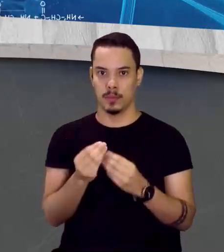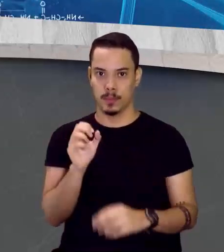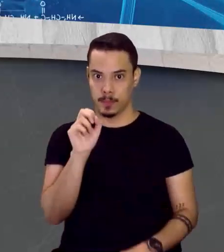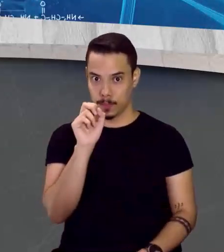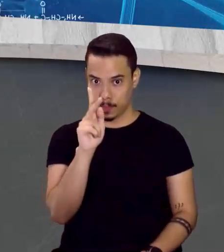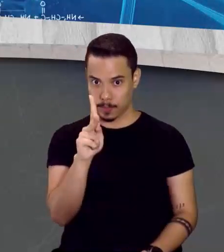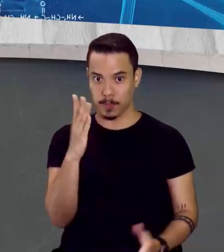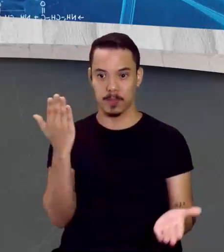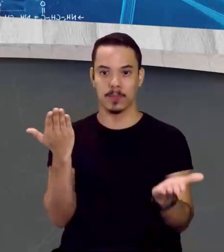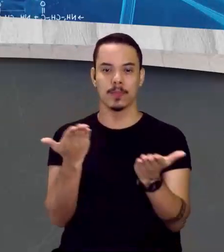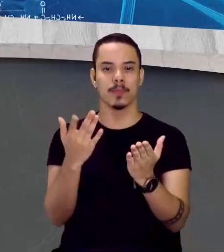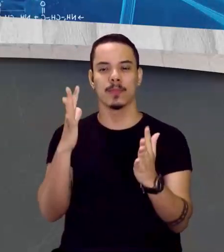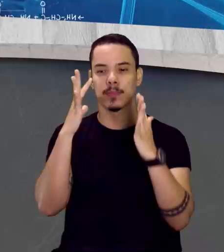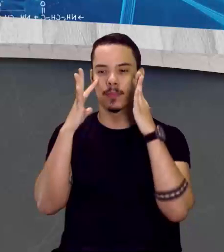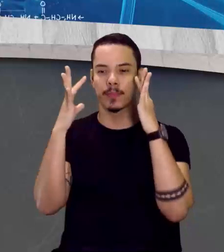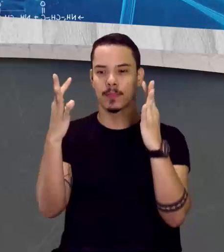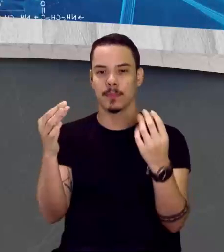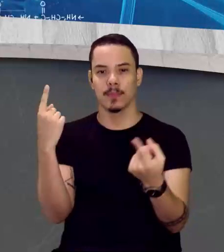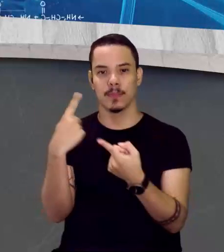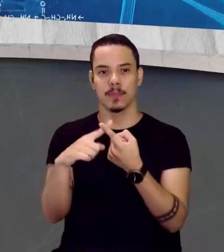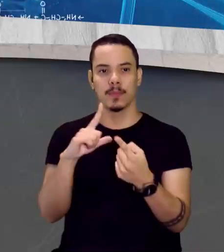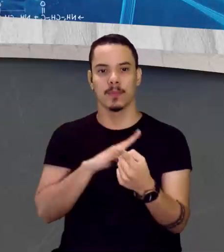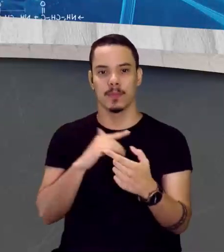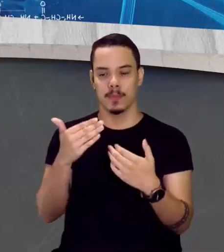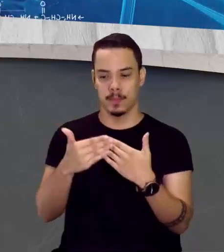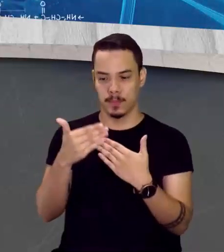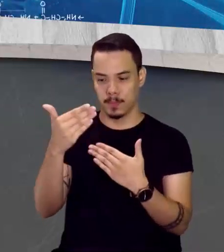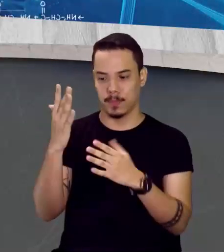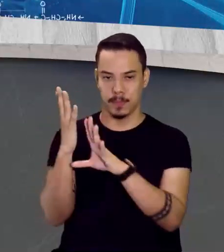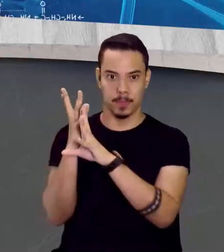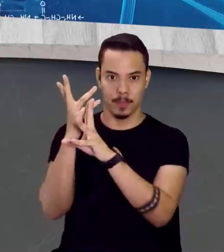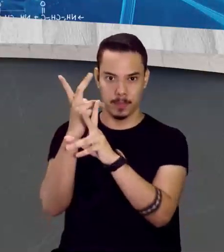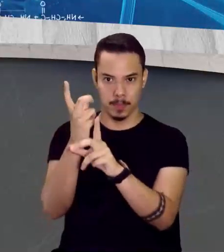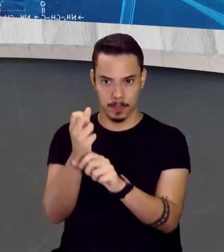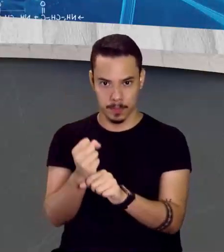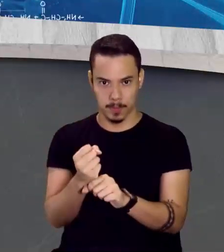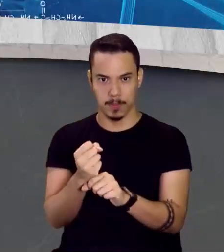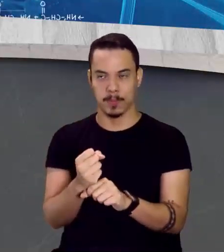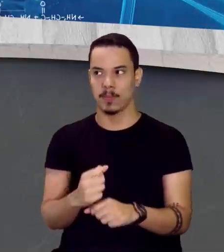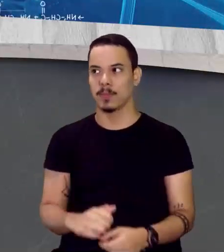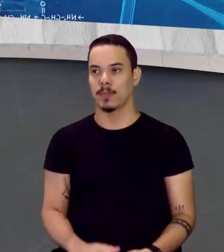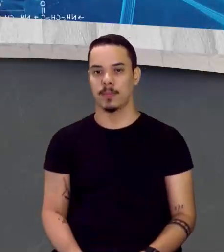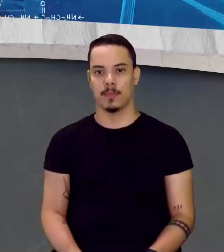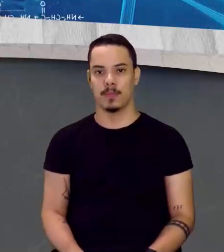Ok, meu caro aluno? Agora, fique ligado, porque daqui a pouco voltaremos para fazer